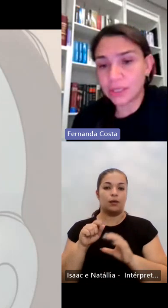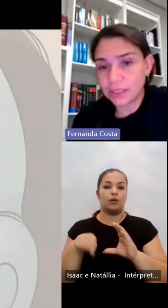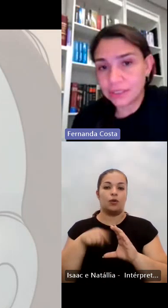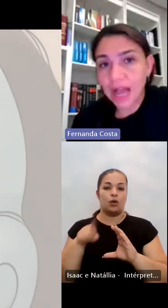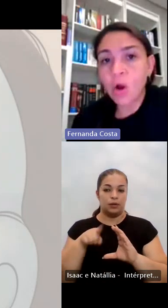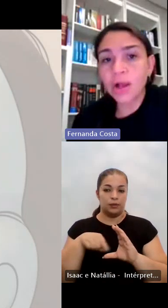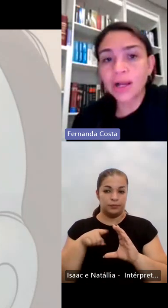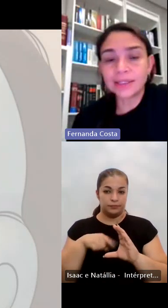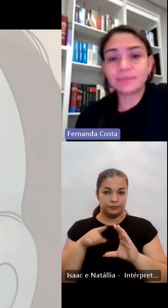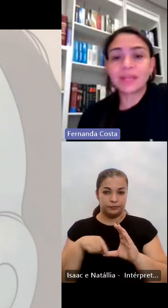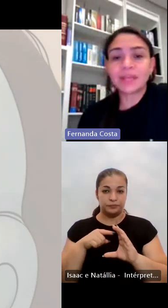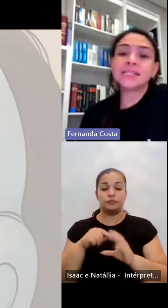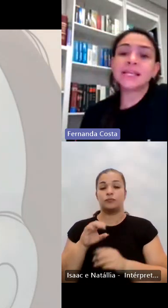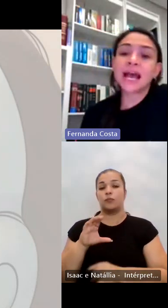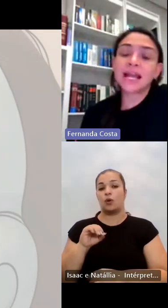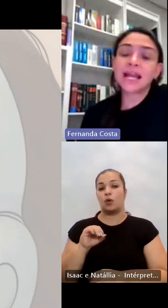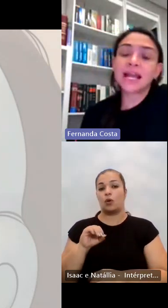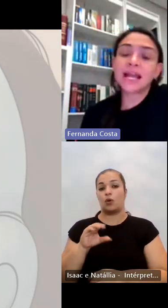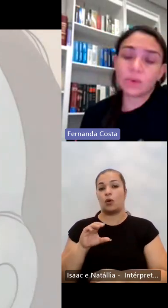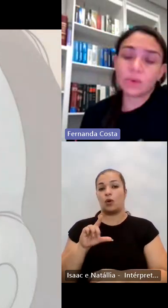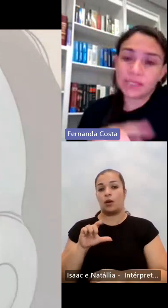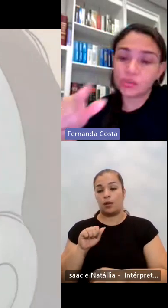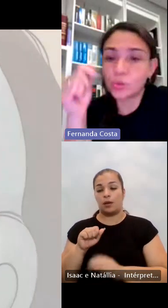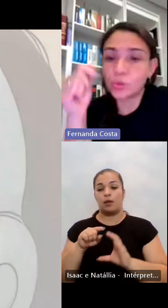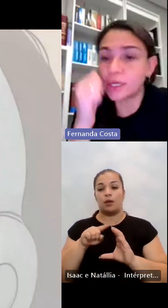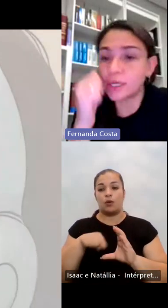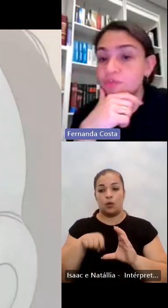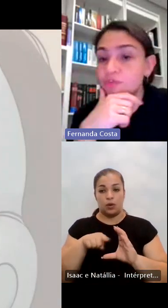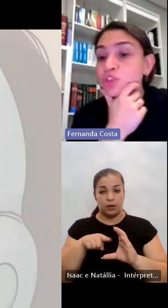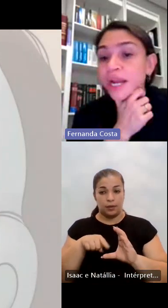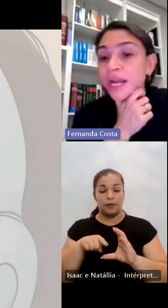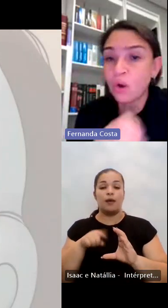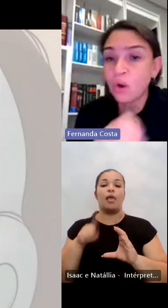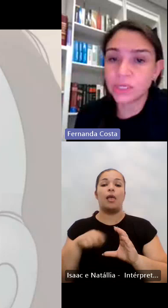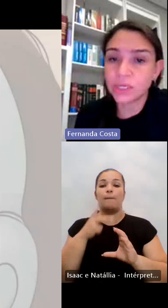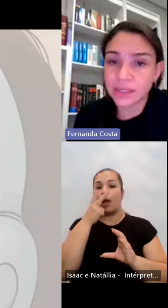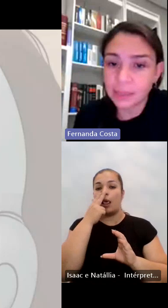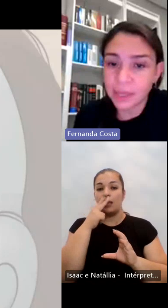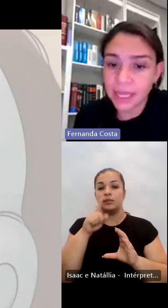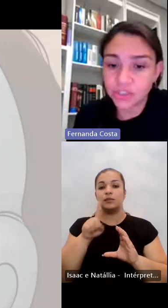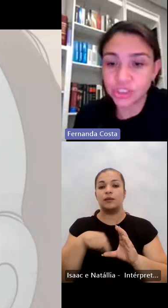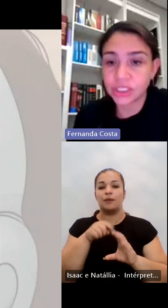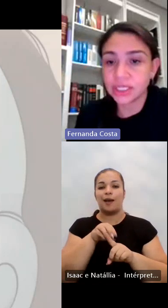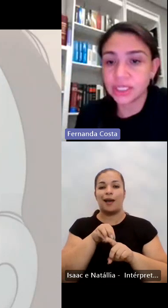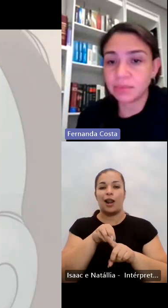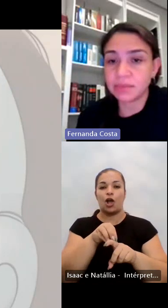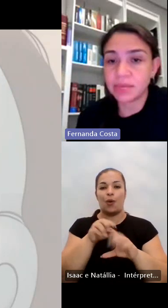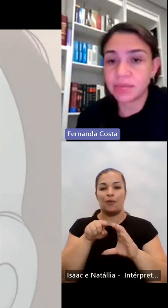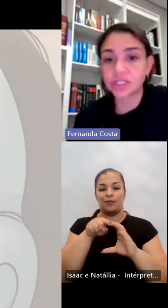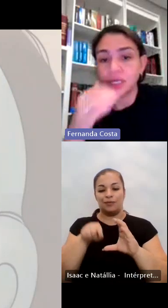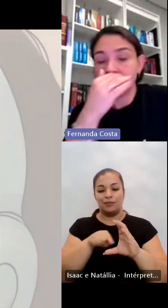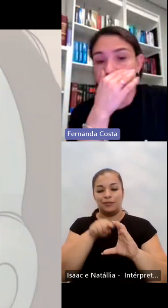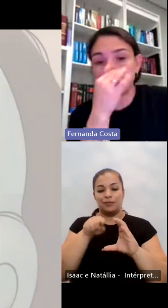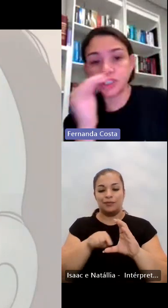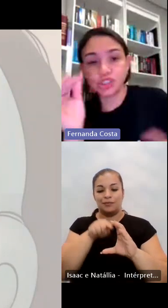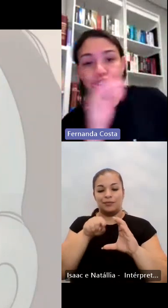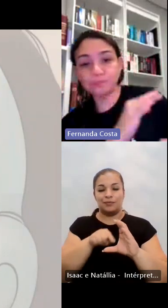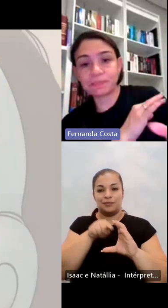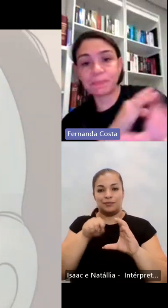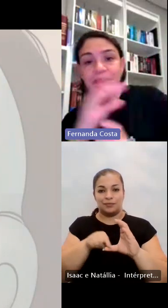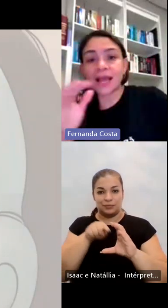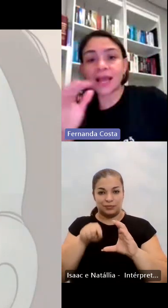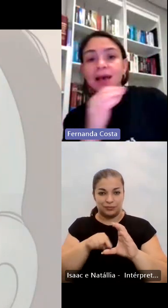a cóclea? A cóclea é esse canal, é essa estrutura em forma de caracol, que está até marcadinha aqui na minha imagem. Então,